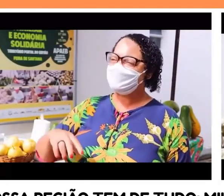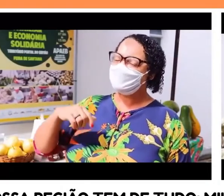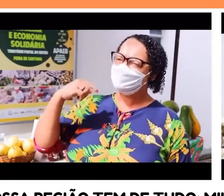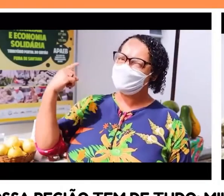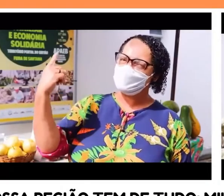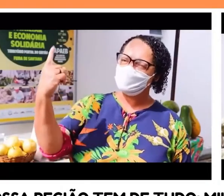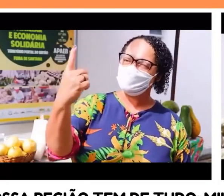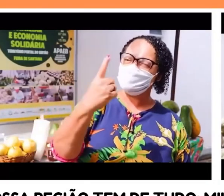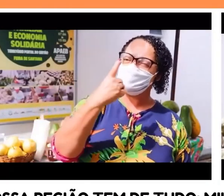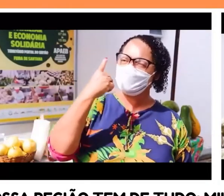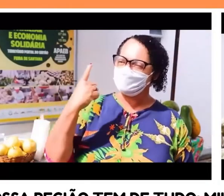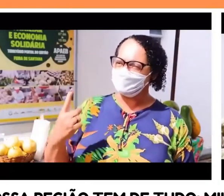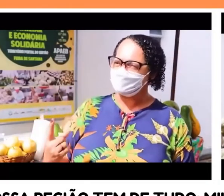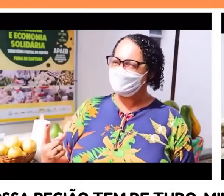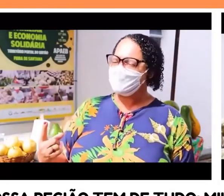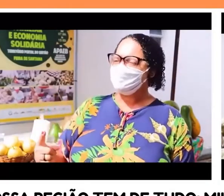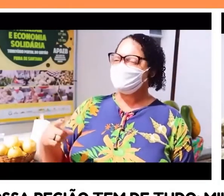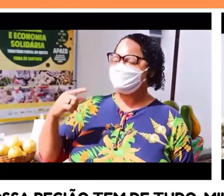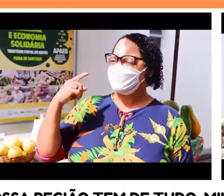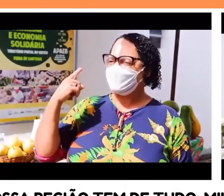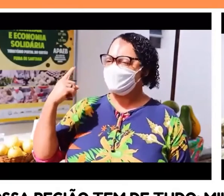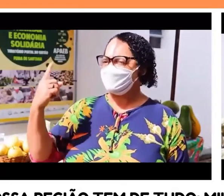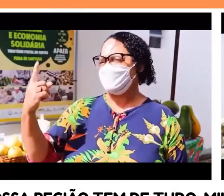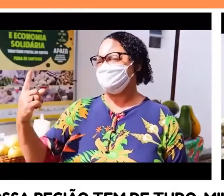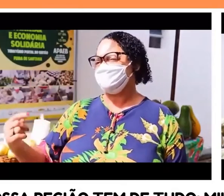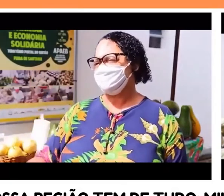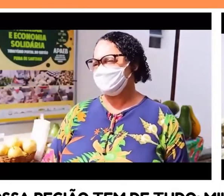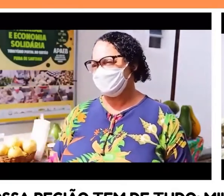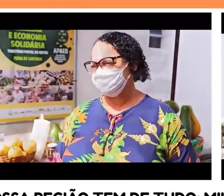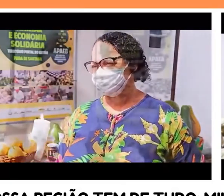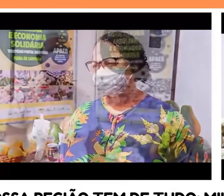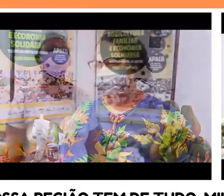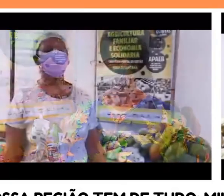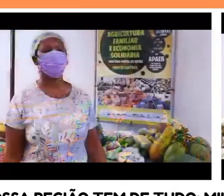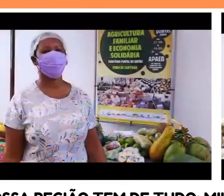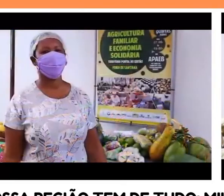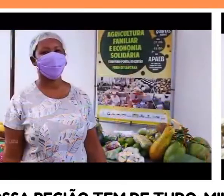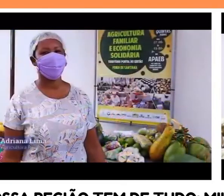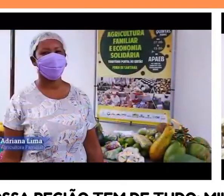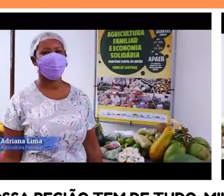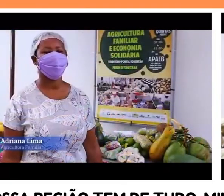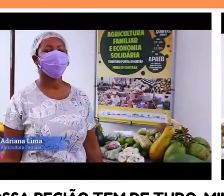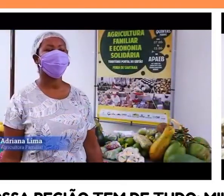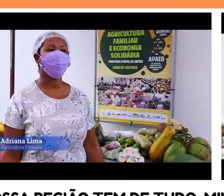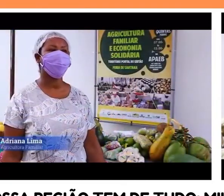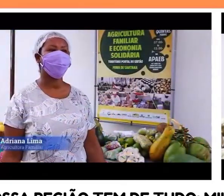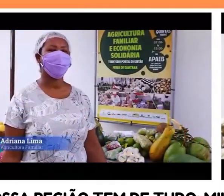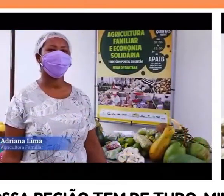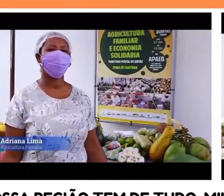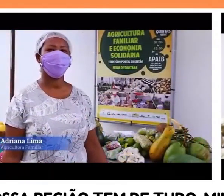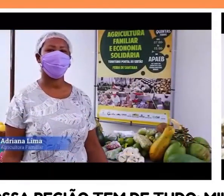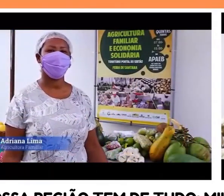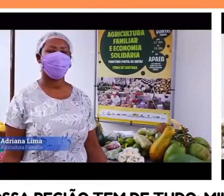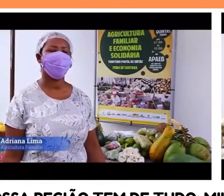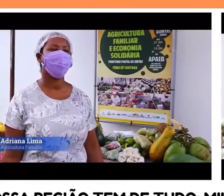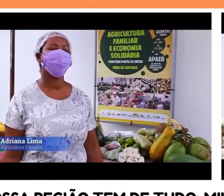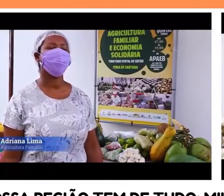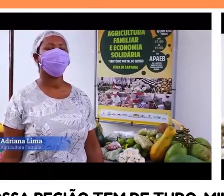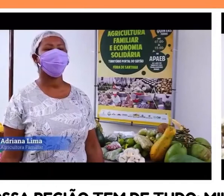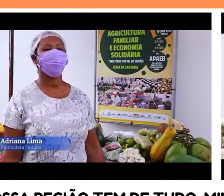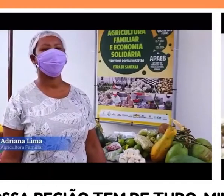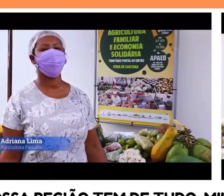é orgânico, mas na medida que você consome um produto, você gera renda para uma família. Sou agricultura familiar, sou da comunidade do